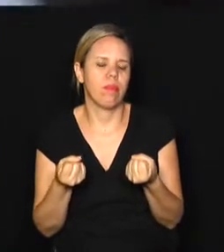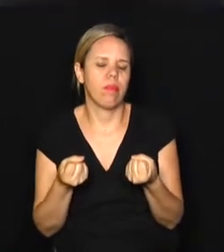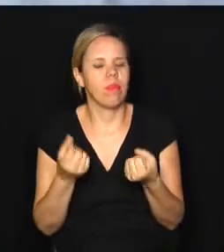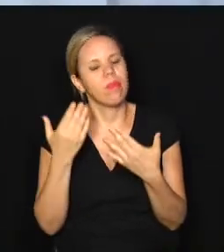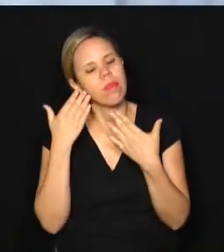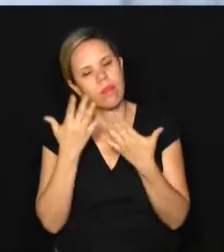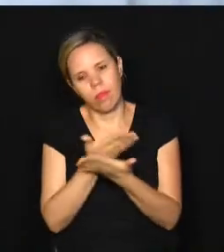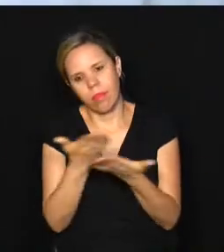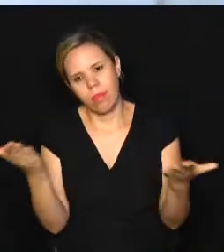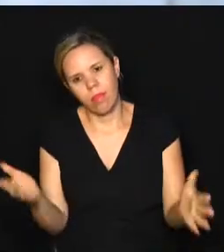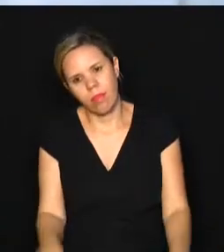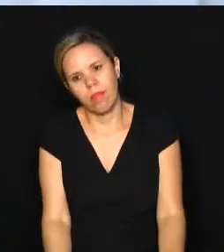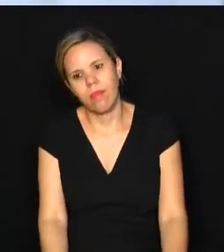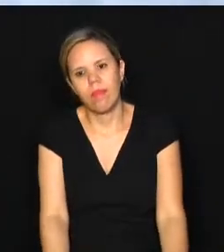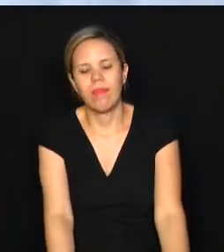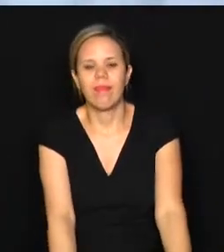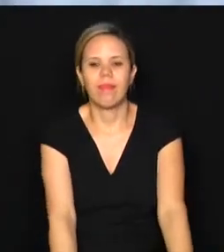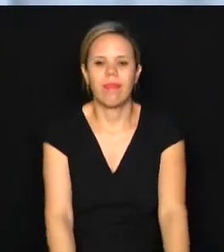obrigado a todos.